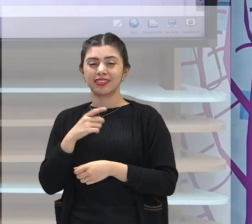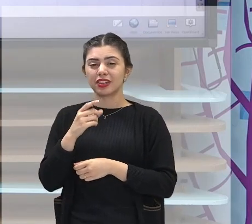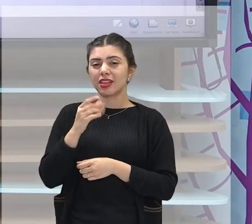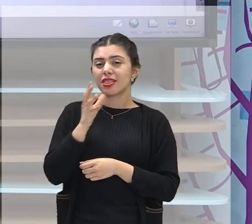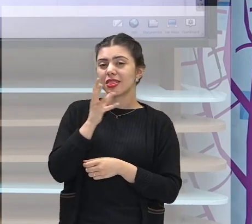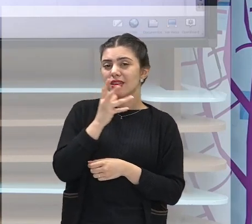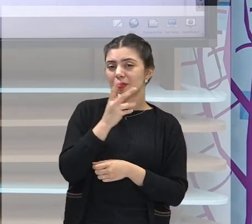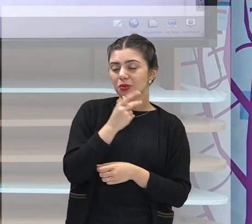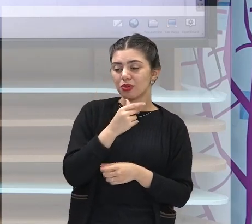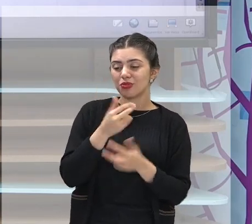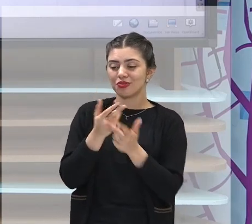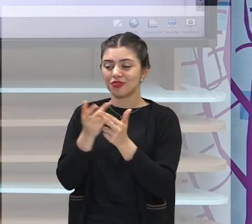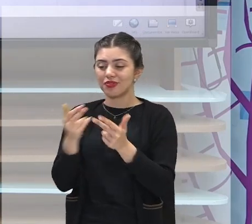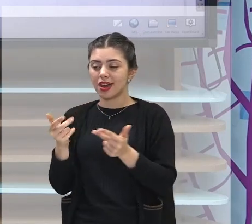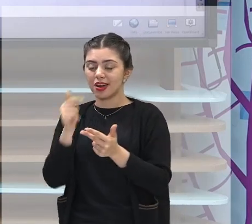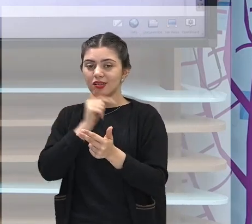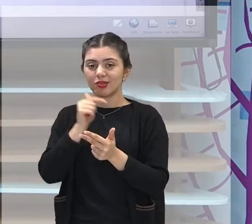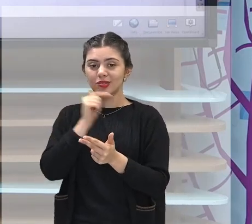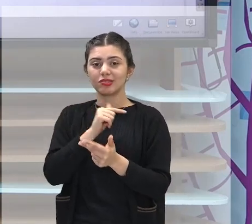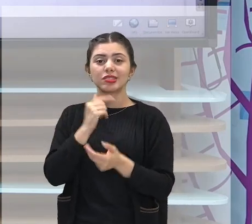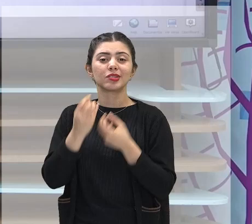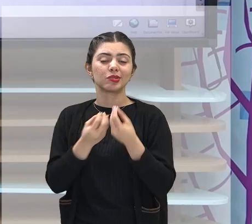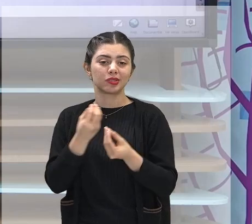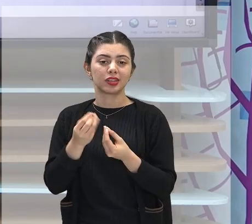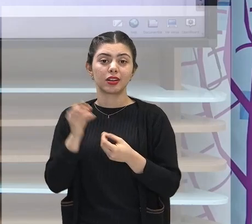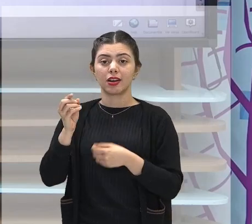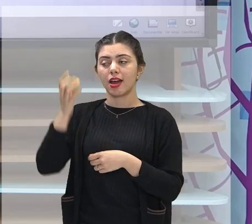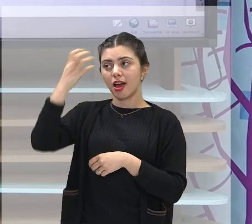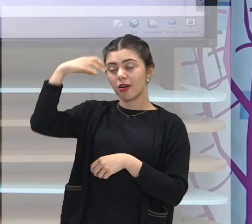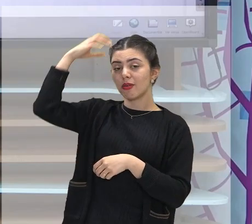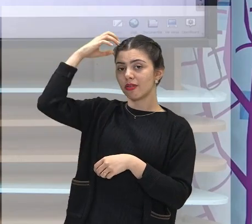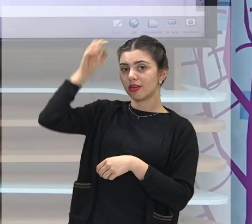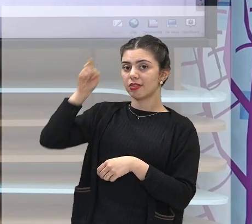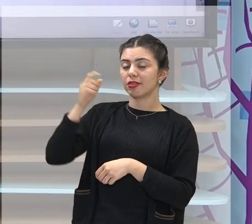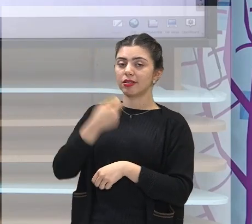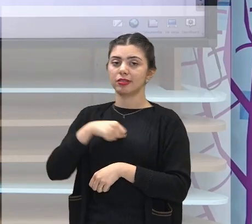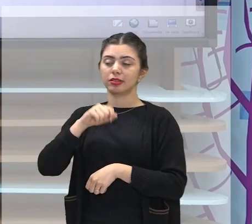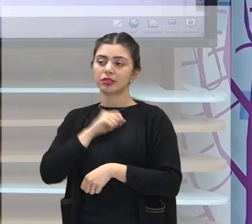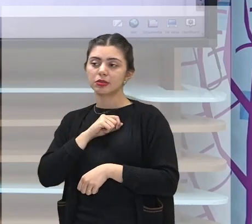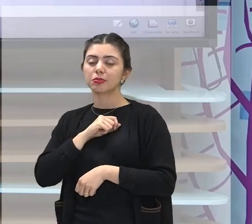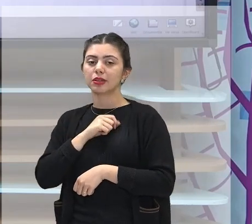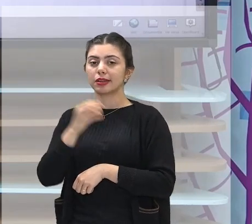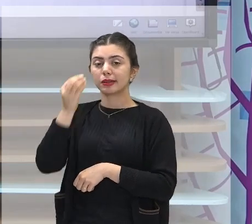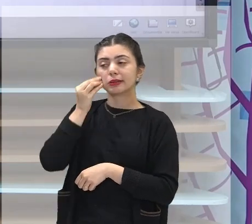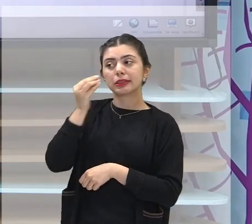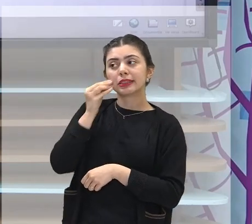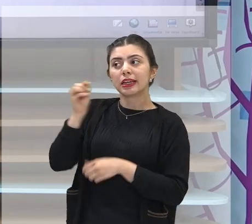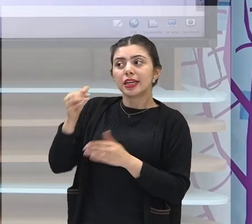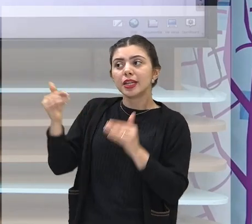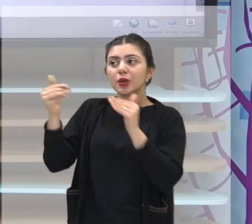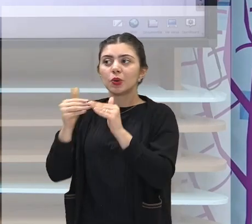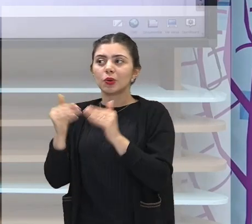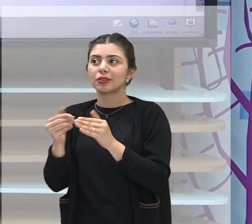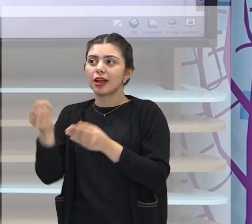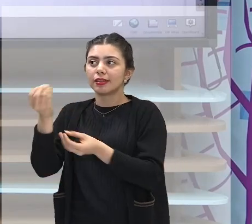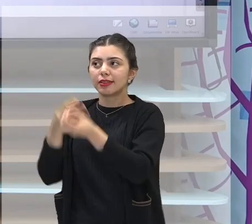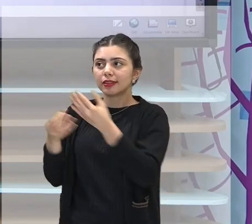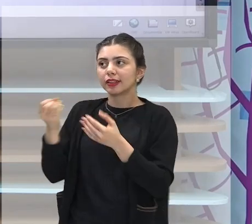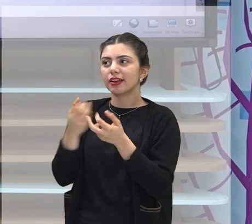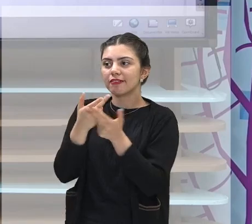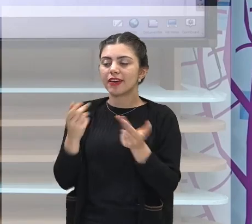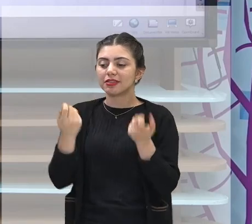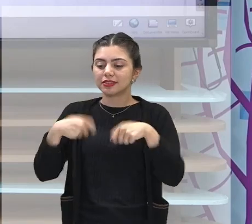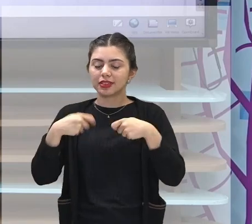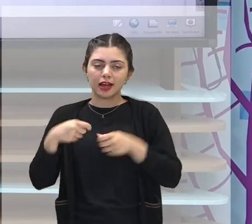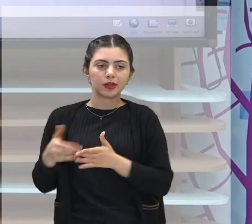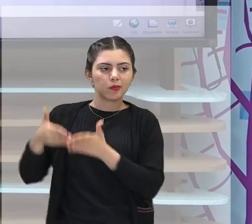a fim de convencer, né, o rei espanhol que lhe desse os recursos necessários para que